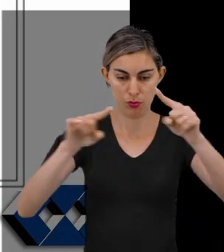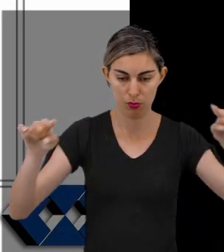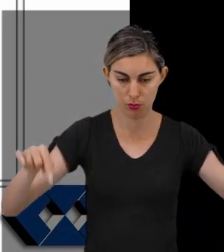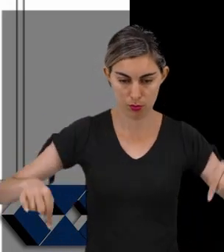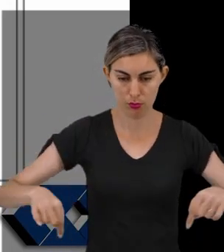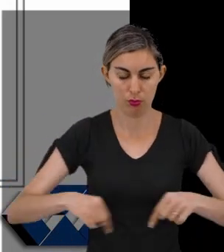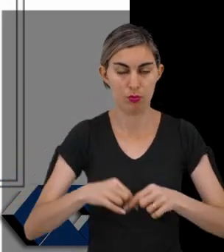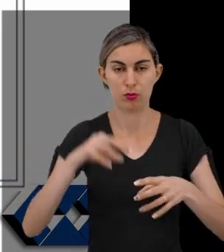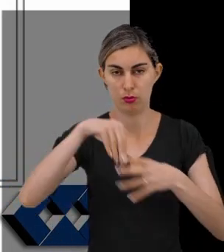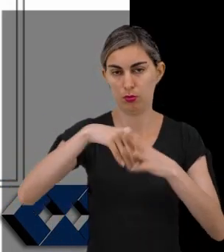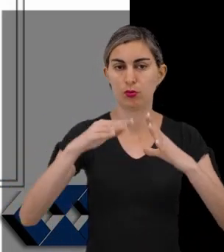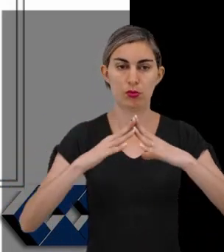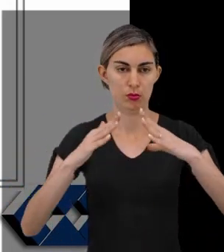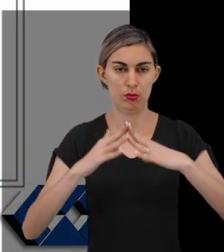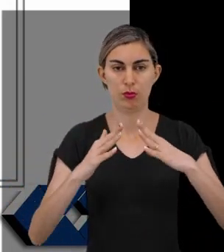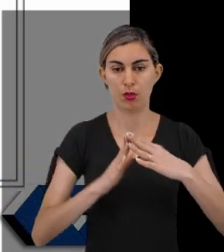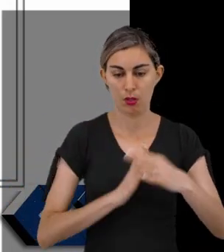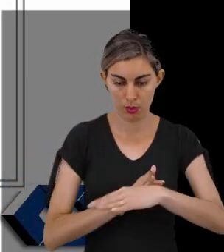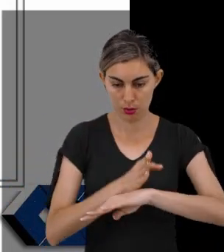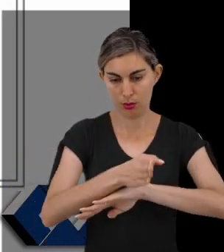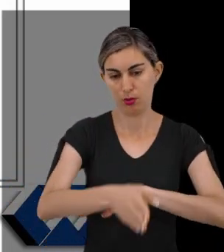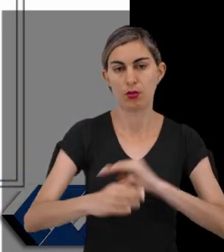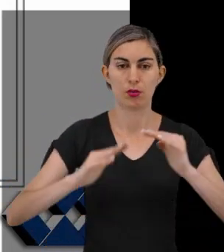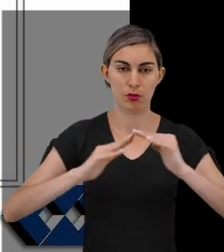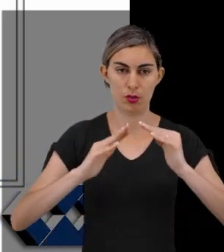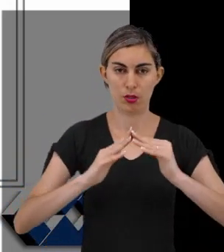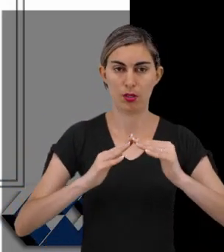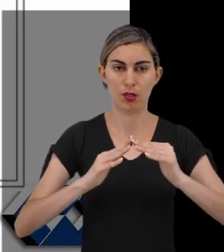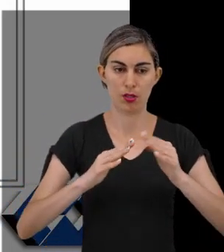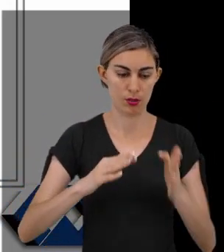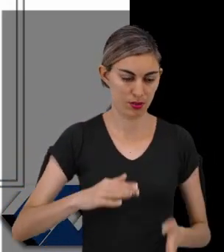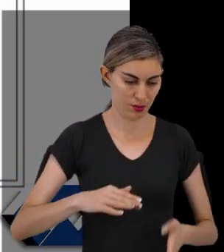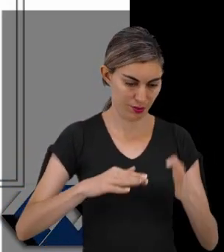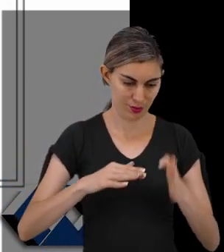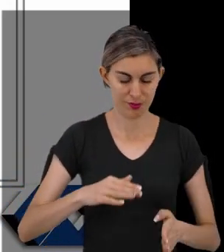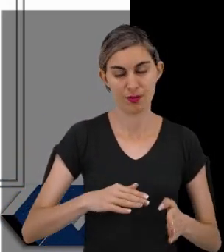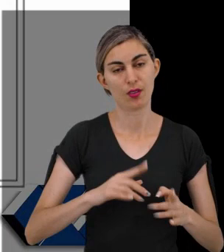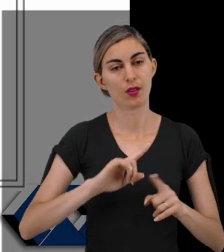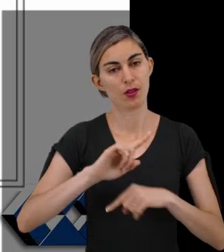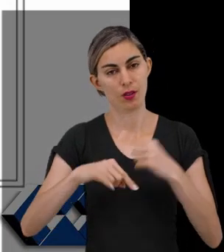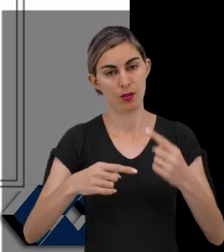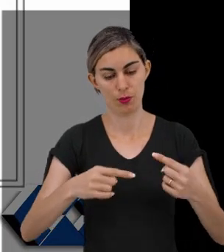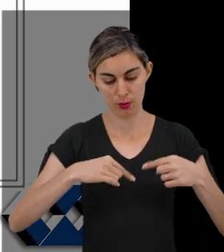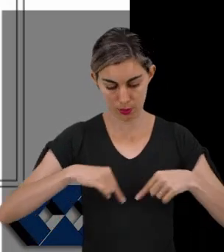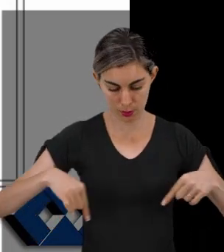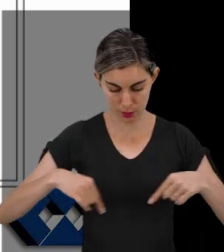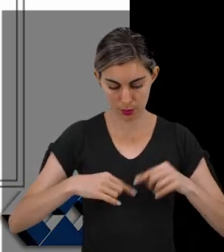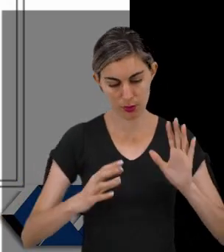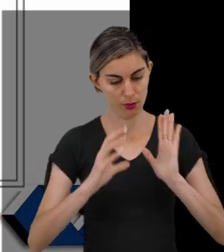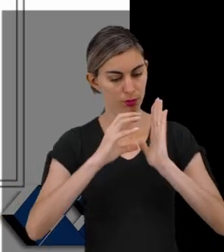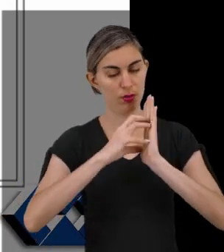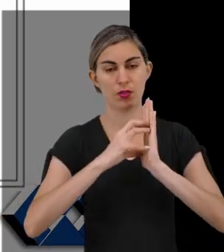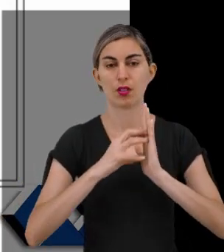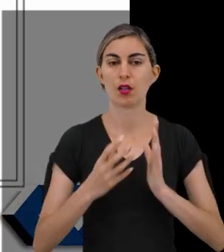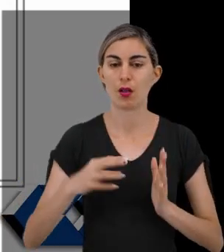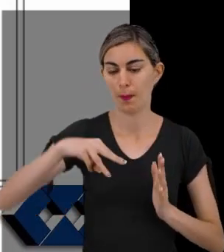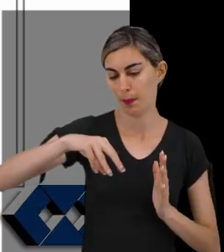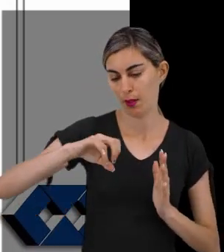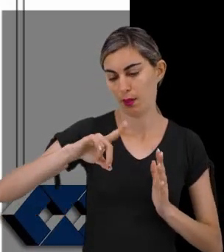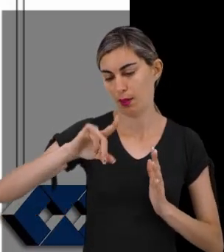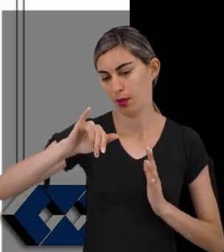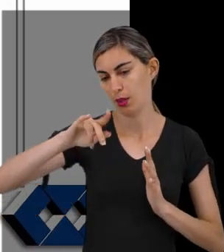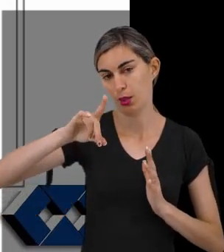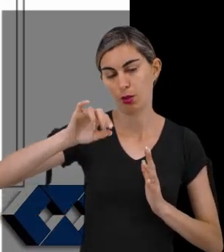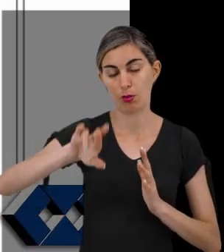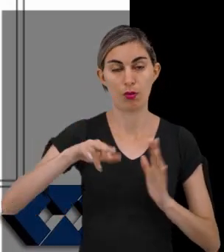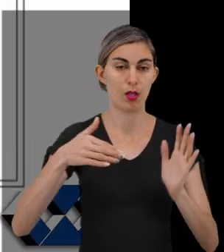da residência, né? A entrada ali pelo ramal de ligação, depois vem o circuito de ligação, medidor, até